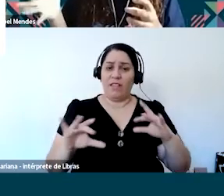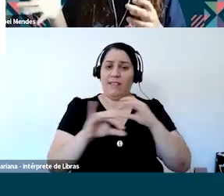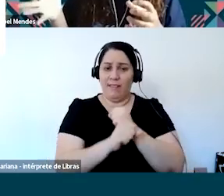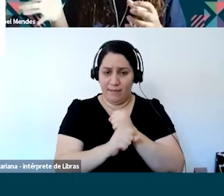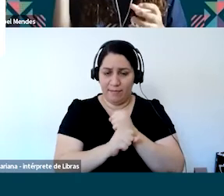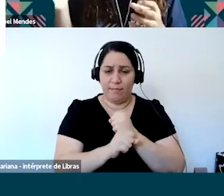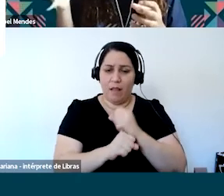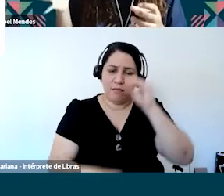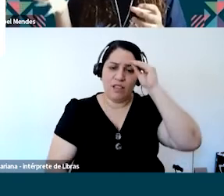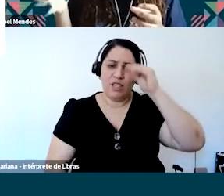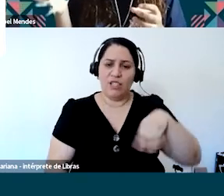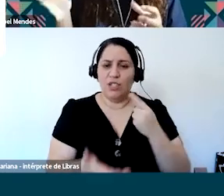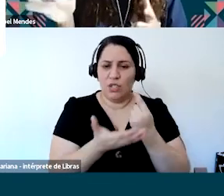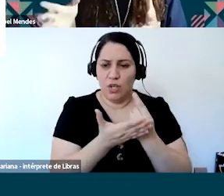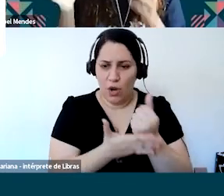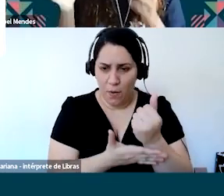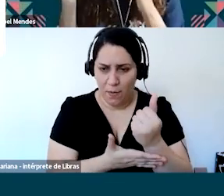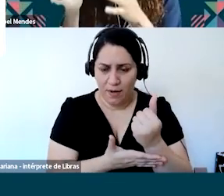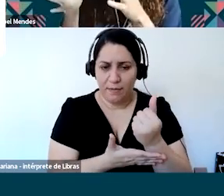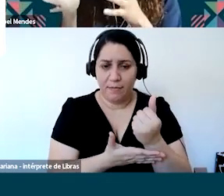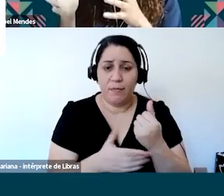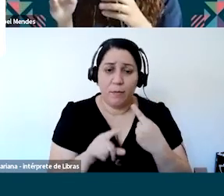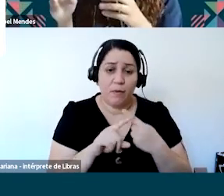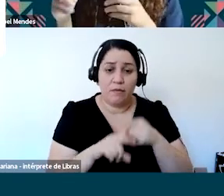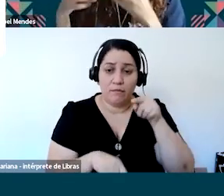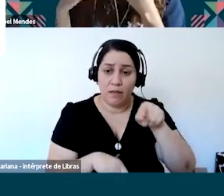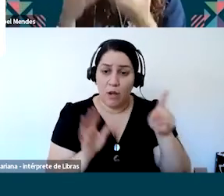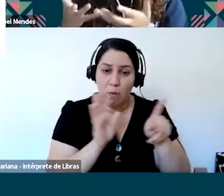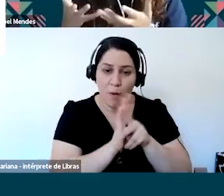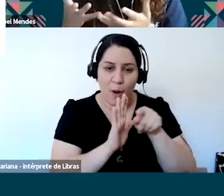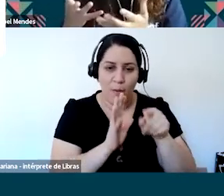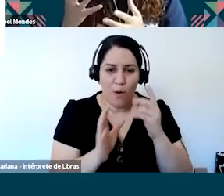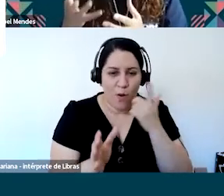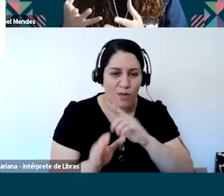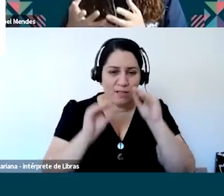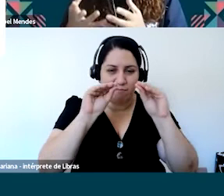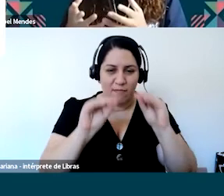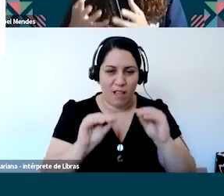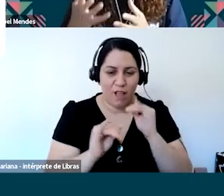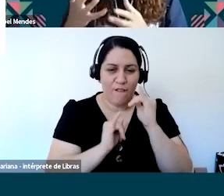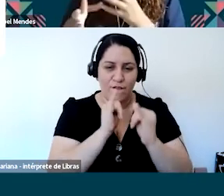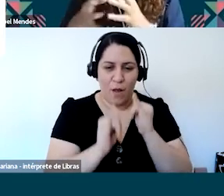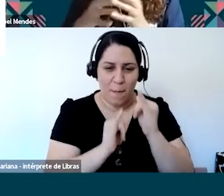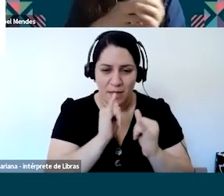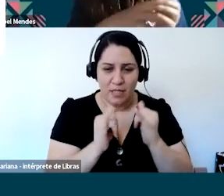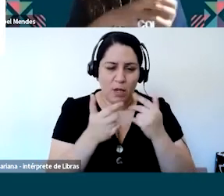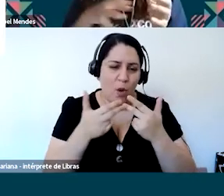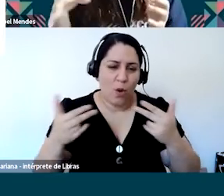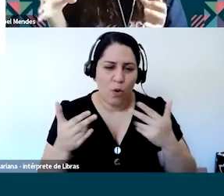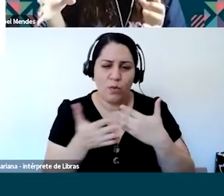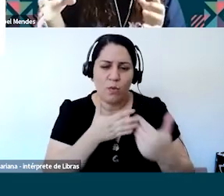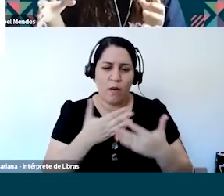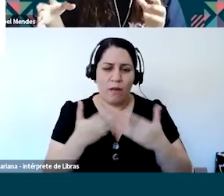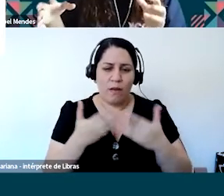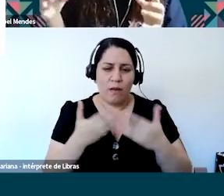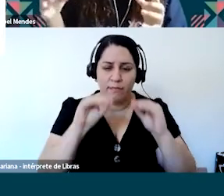não consegue finalizar, então ela desiste de comprar. Por quê? Porque a parte do carrinho, a parte dela colocar os dados do cartão de crédito